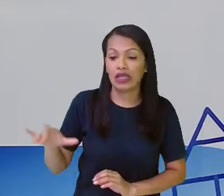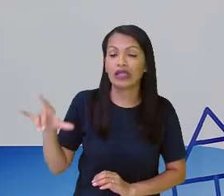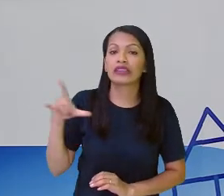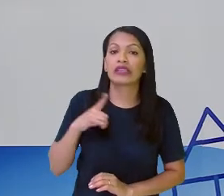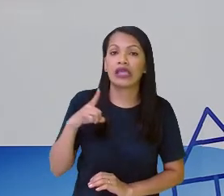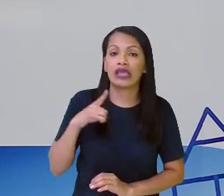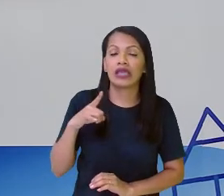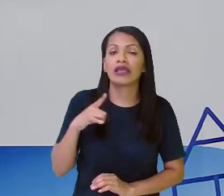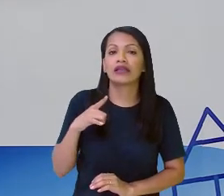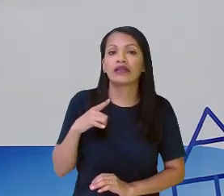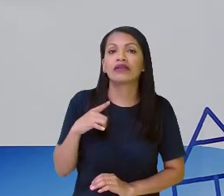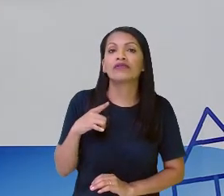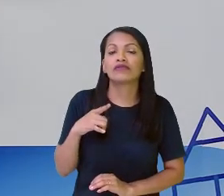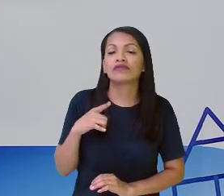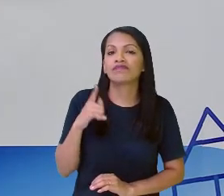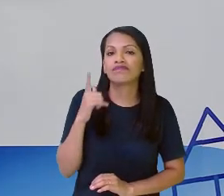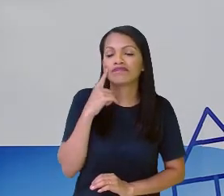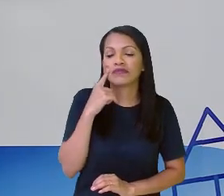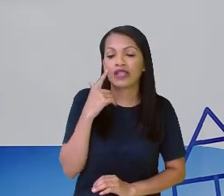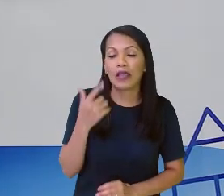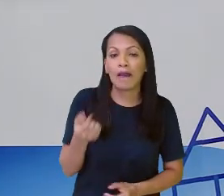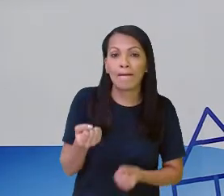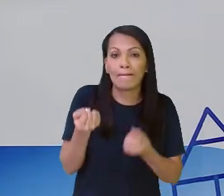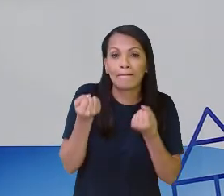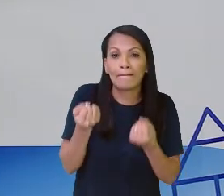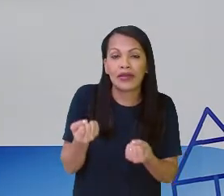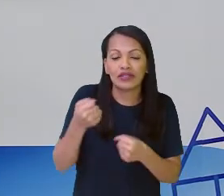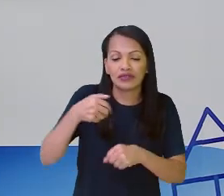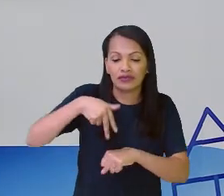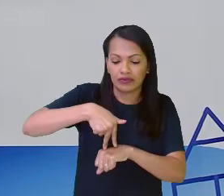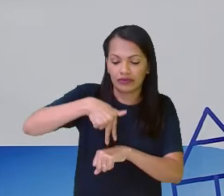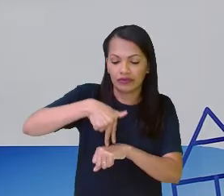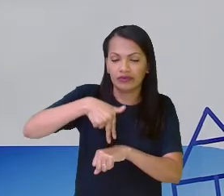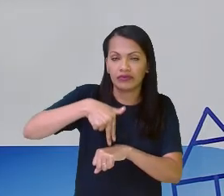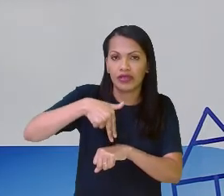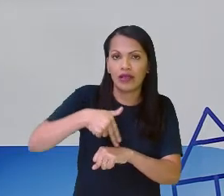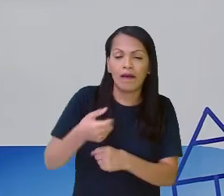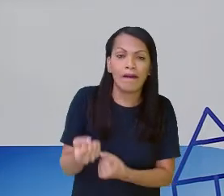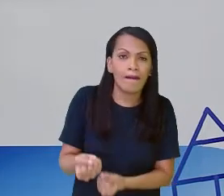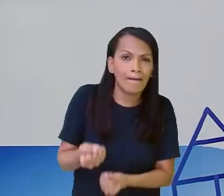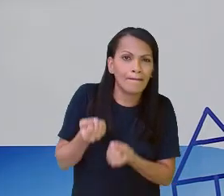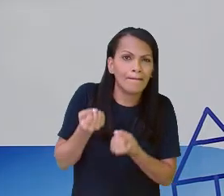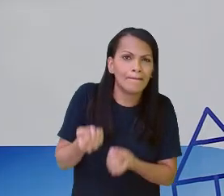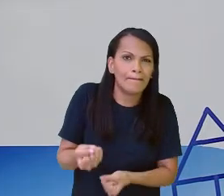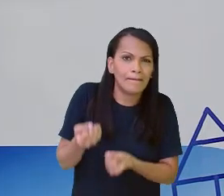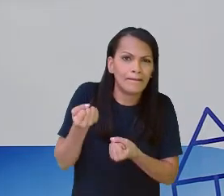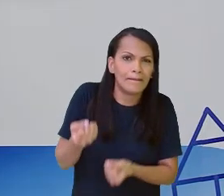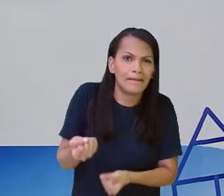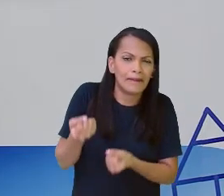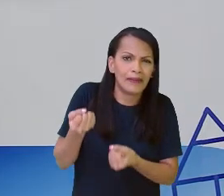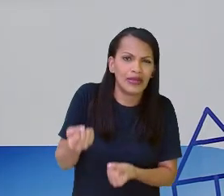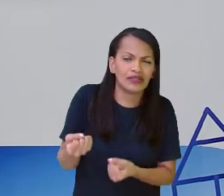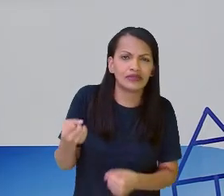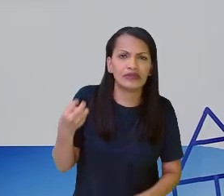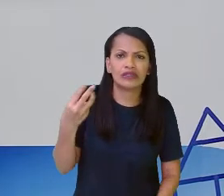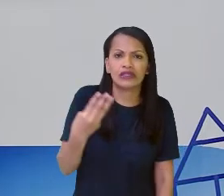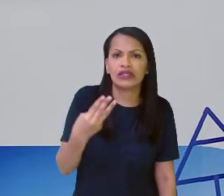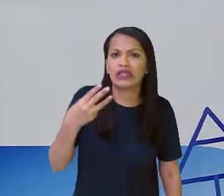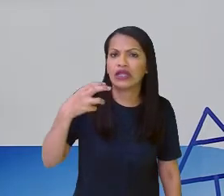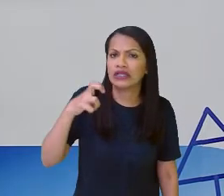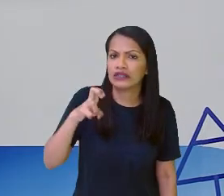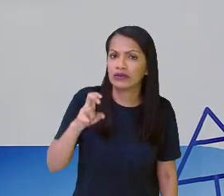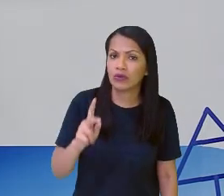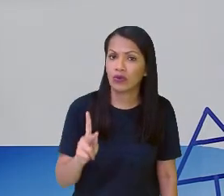quilos, olha as operações aí, grandezas e medidas junto com as operações e, claro, com